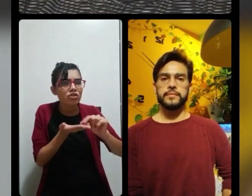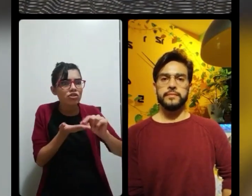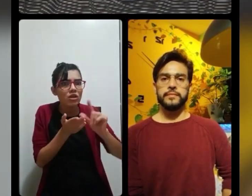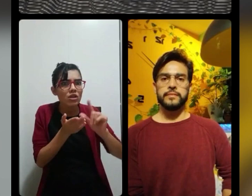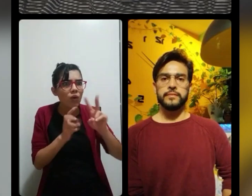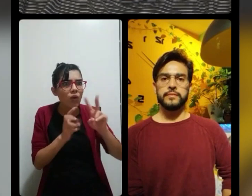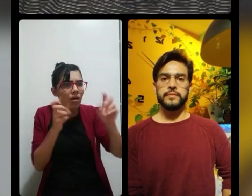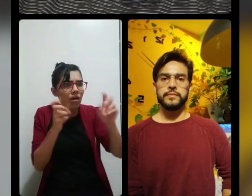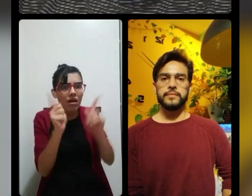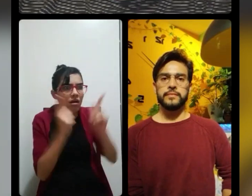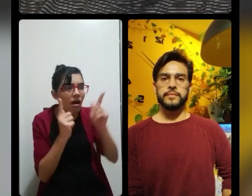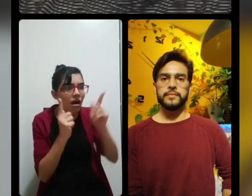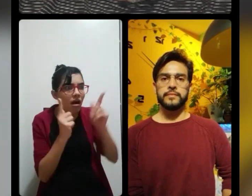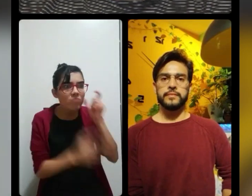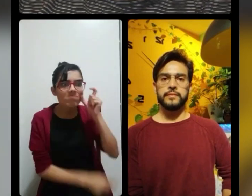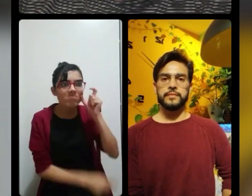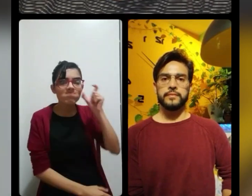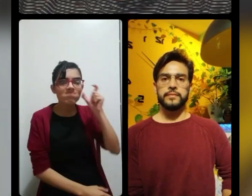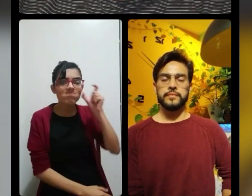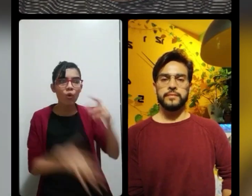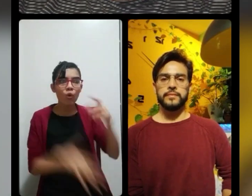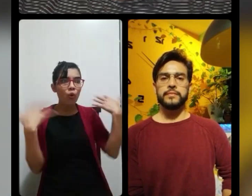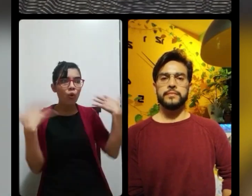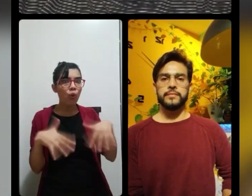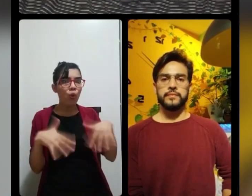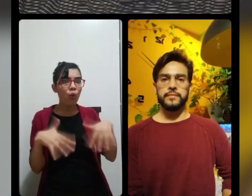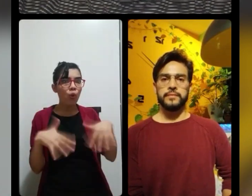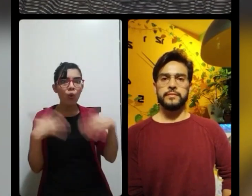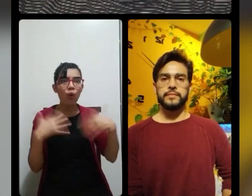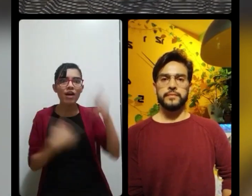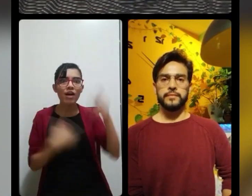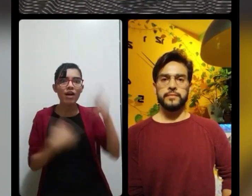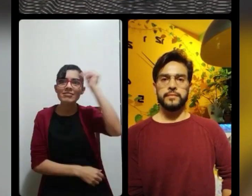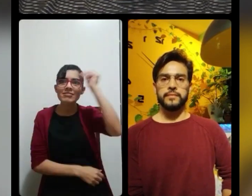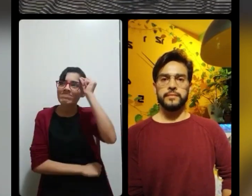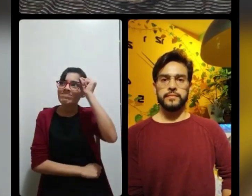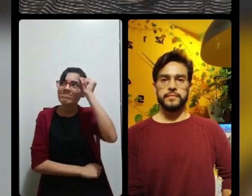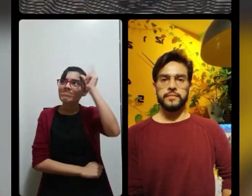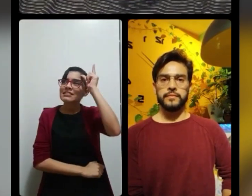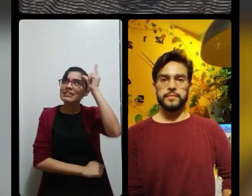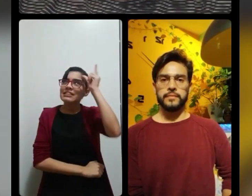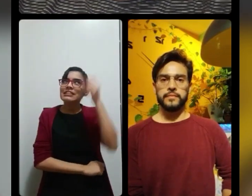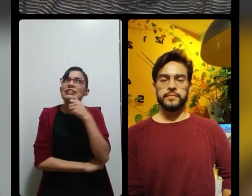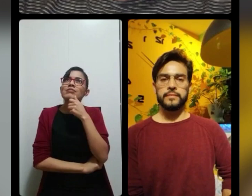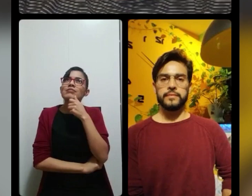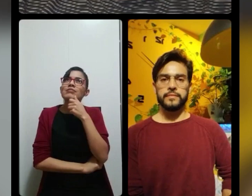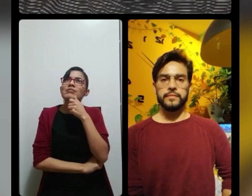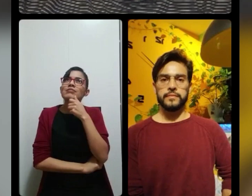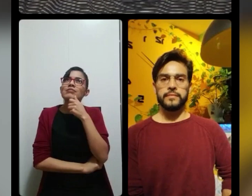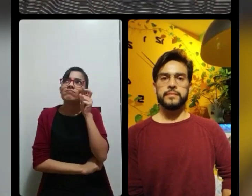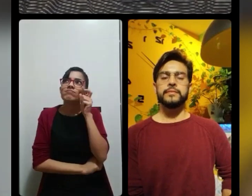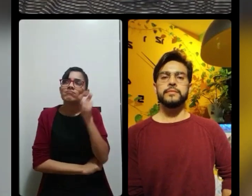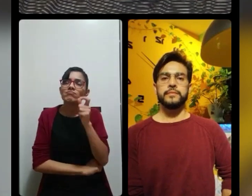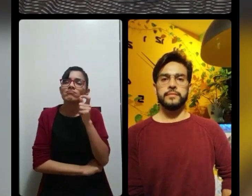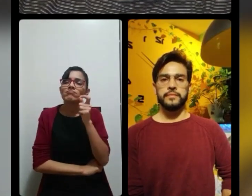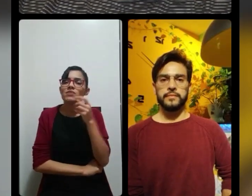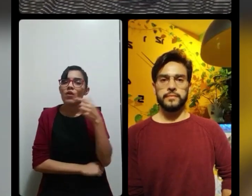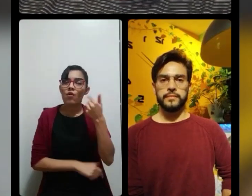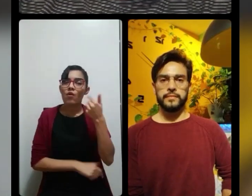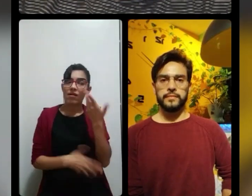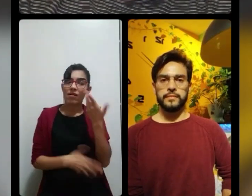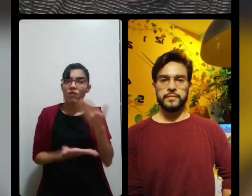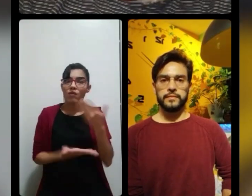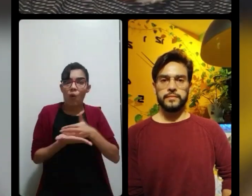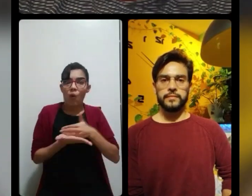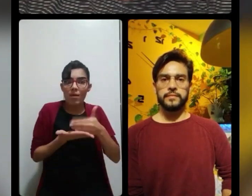Cascudo, então, acho que fica com essa ideia na cabeça e termina indo trabalhar bem depois da plaqueta de Veríssimo e num formato